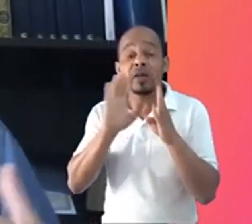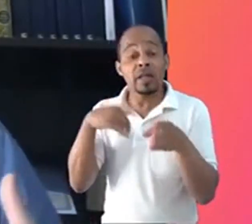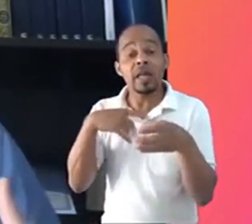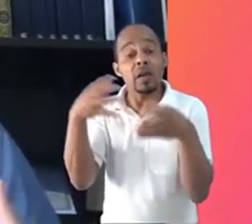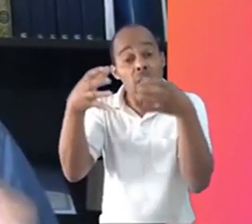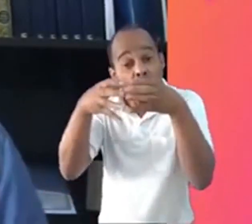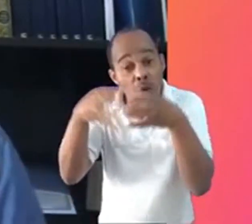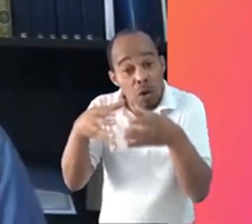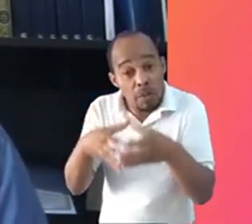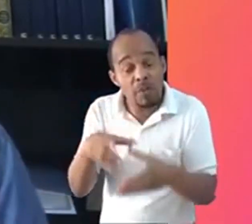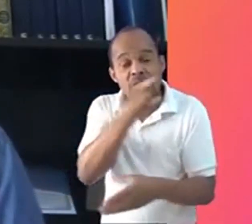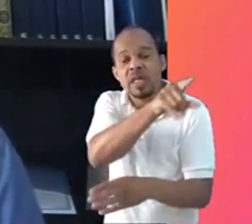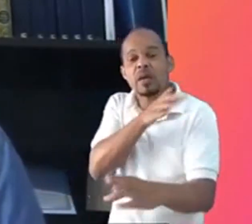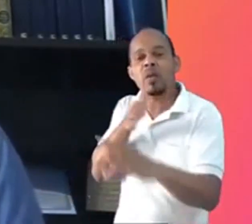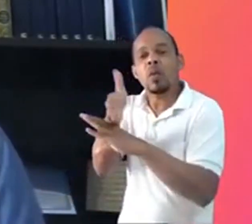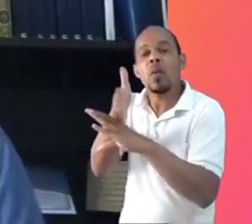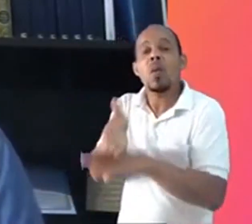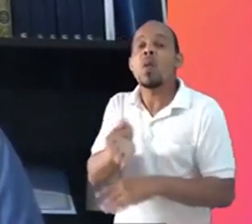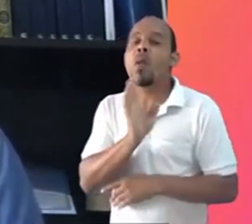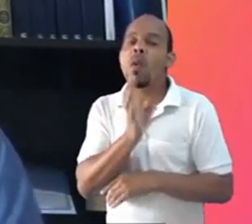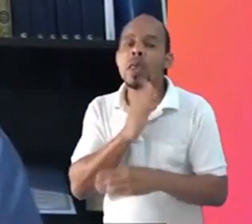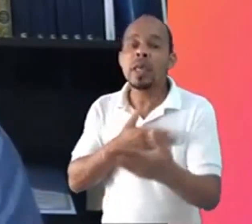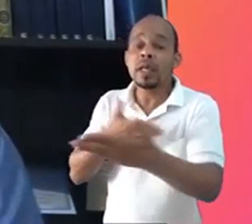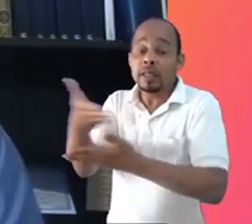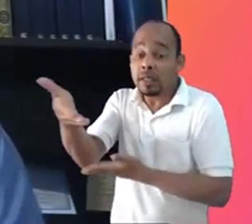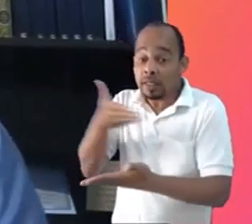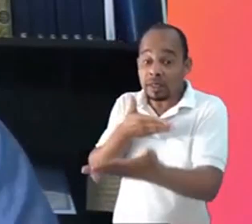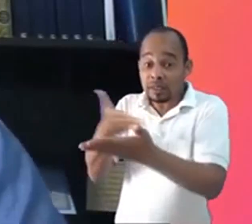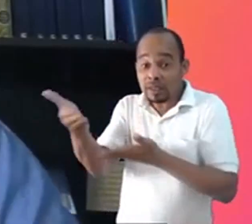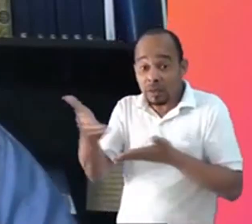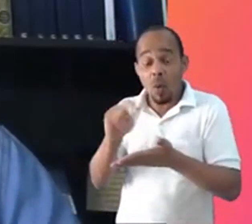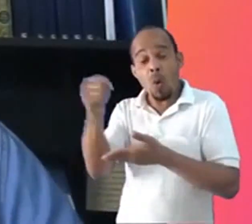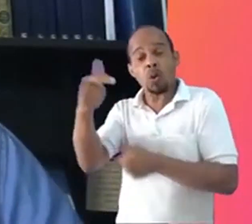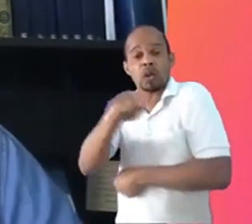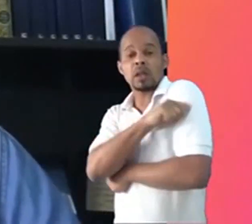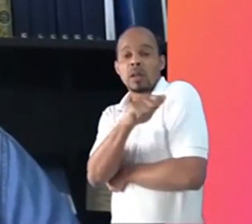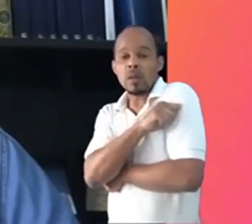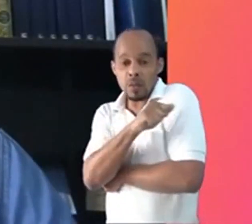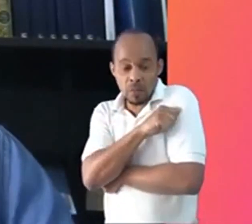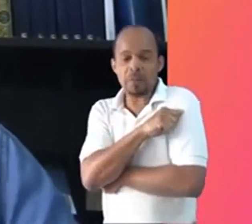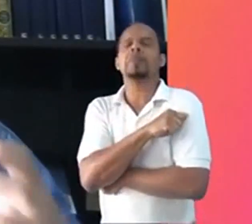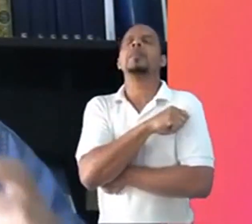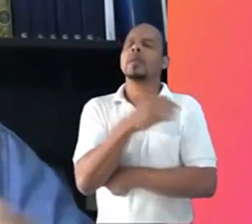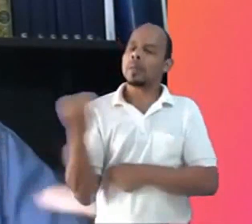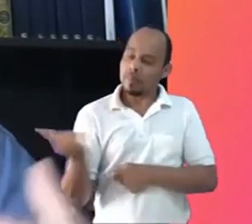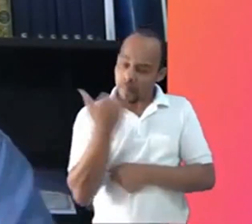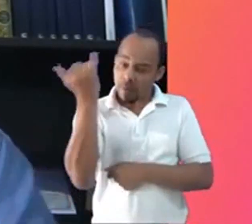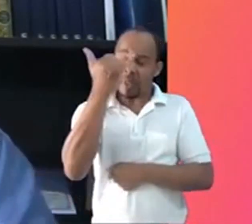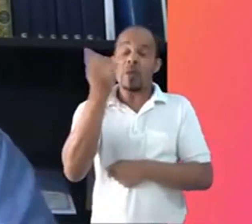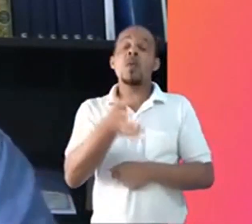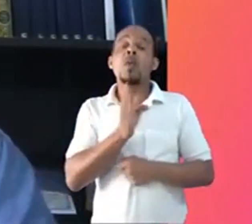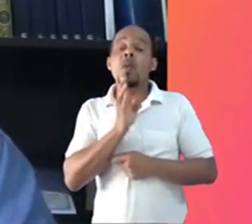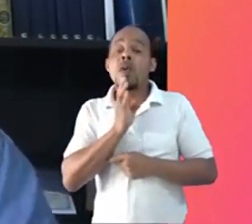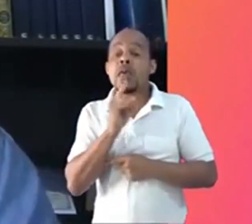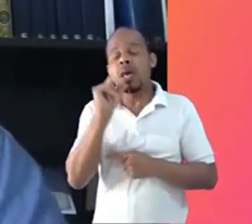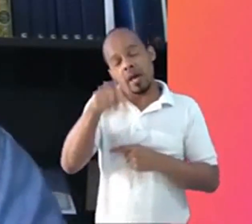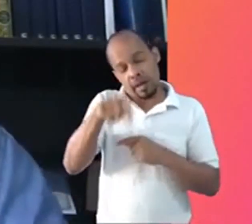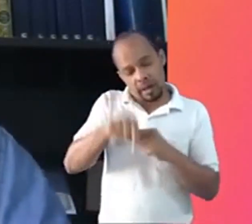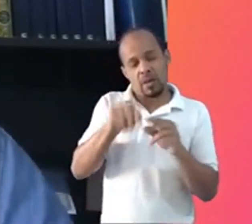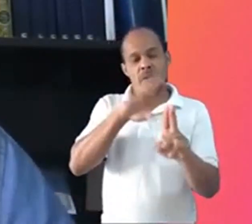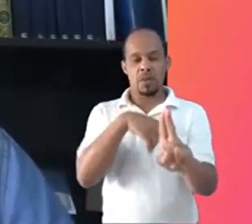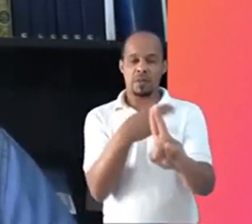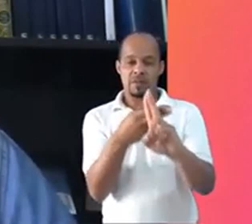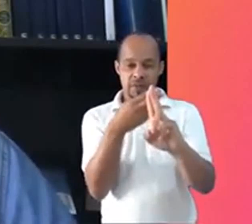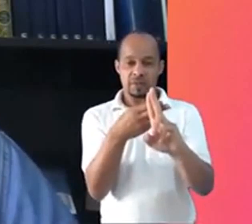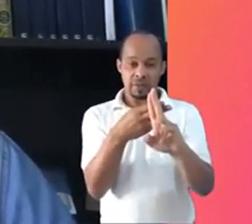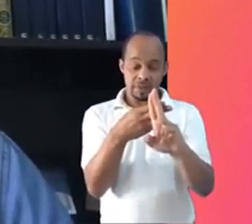grupos para que vocês se conheçam, troquem ideias, interajam, já comecem a construir essa sensação de fazer parte da universidade,